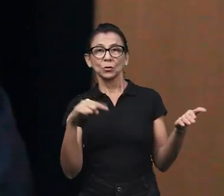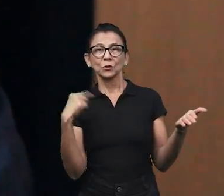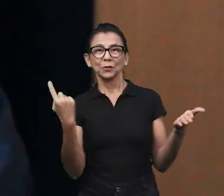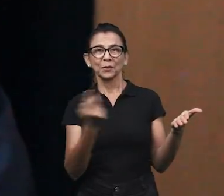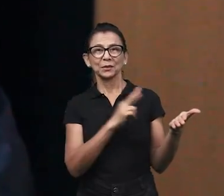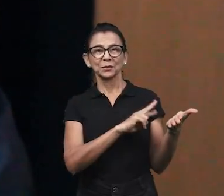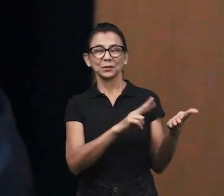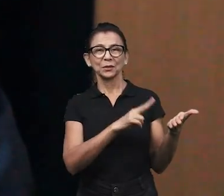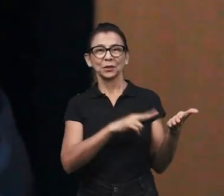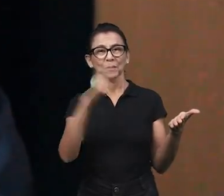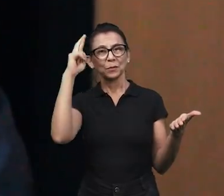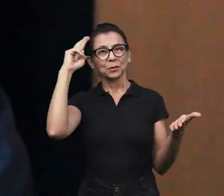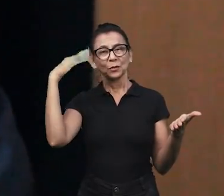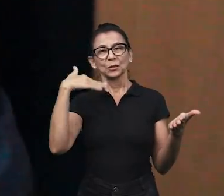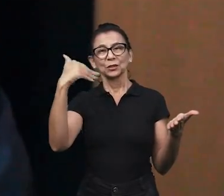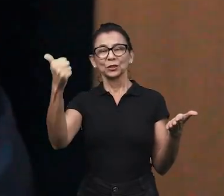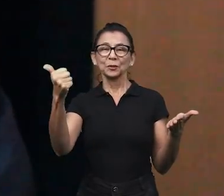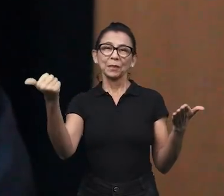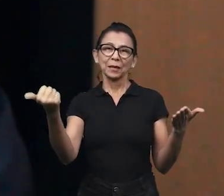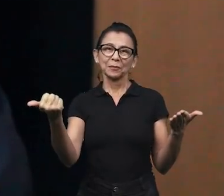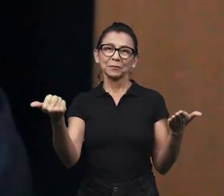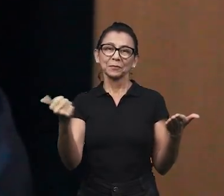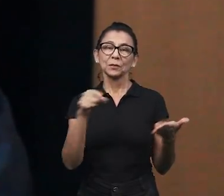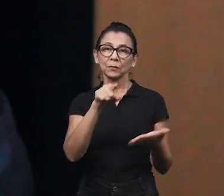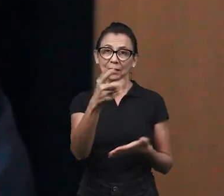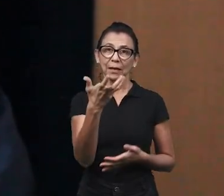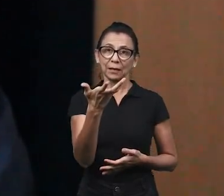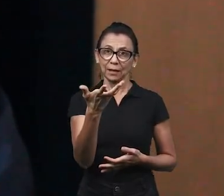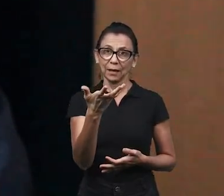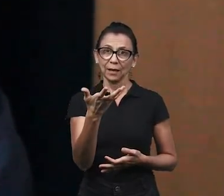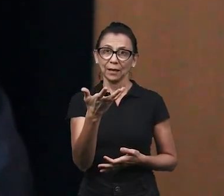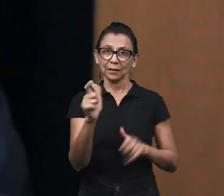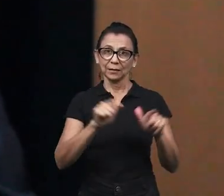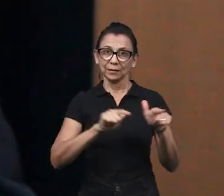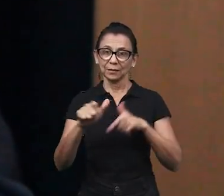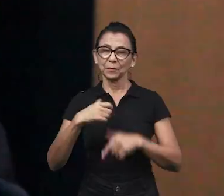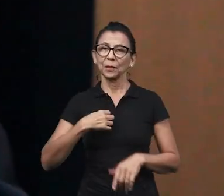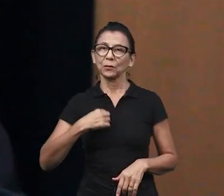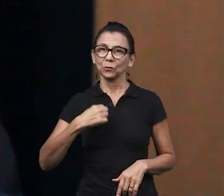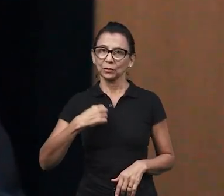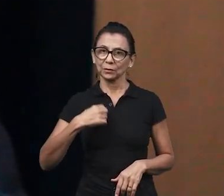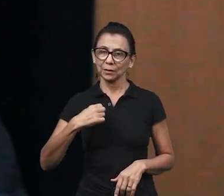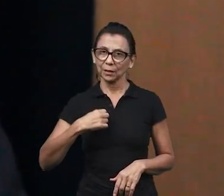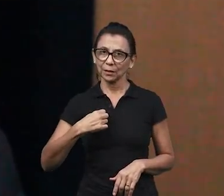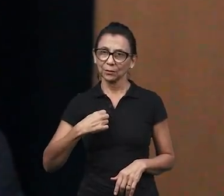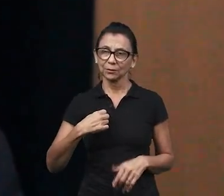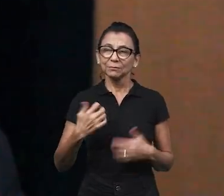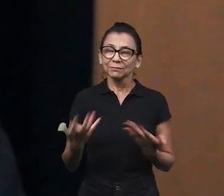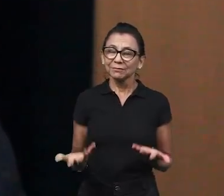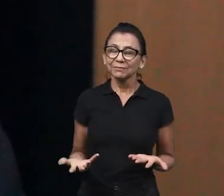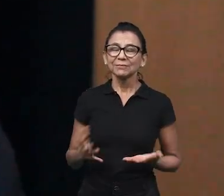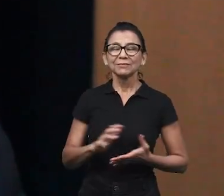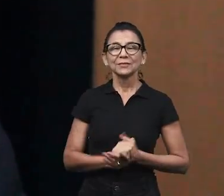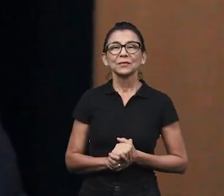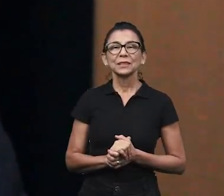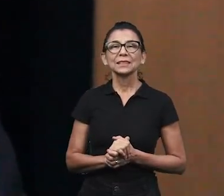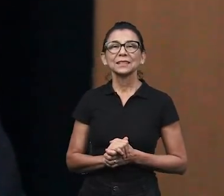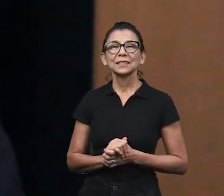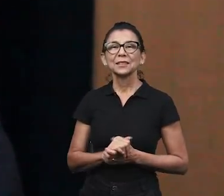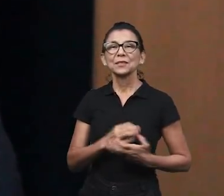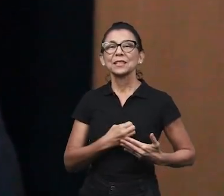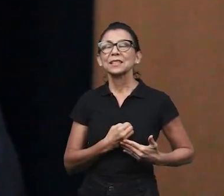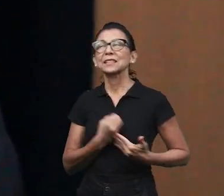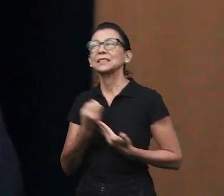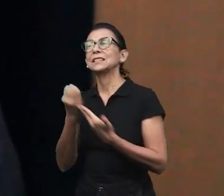quer ser um voluntário, né? E o voluntário na obra é isso, é você se dedicar. Começa na sua igreja sendo voluntário. Começa lá,